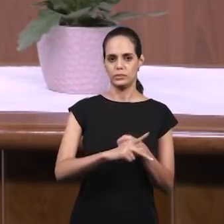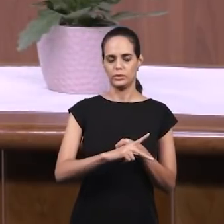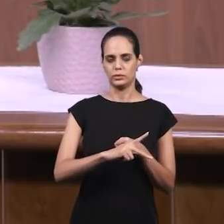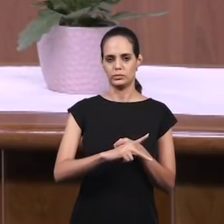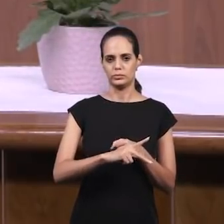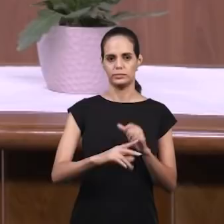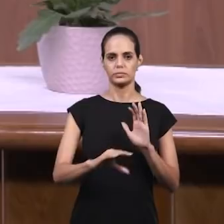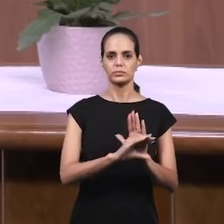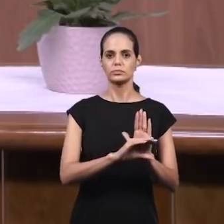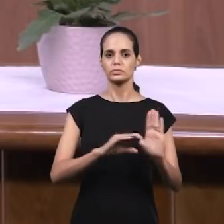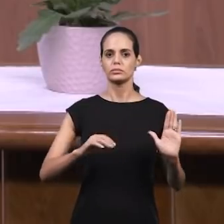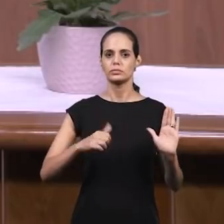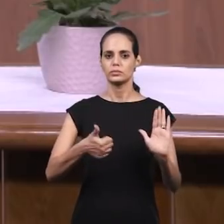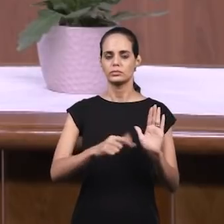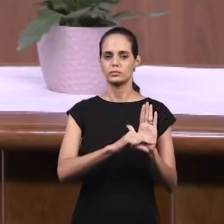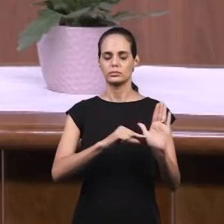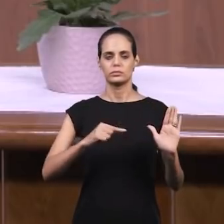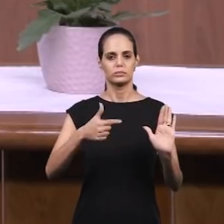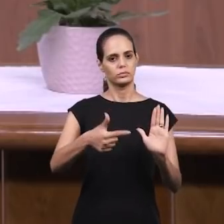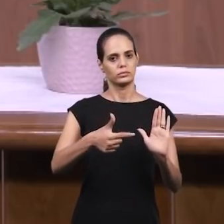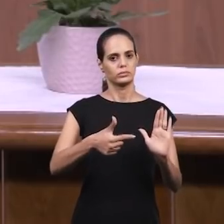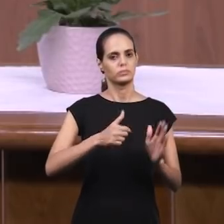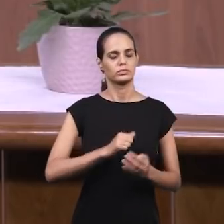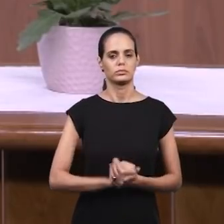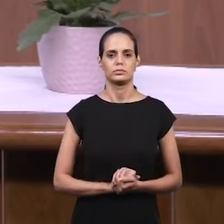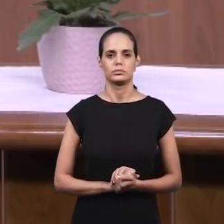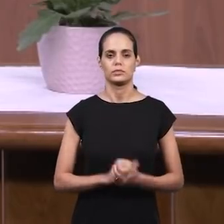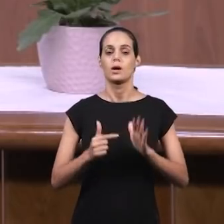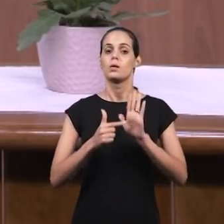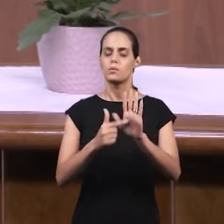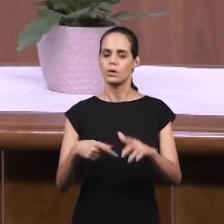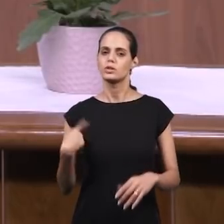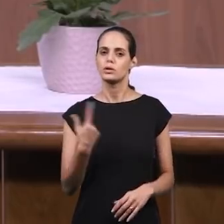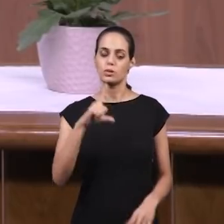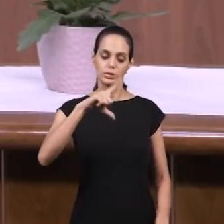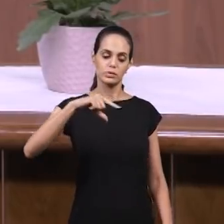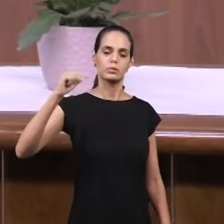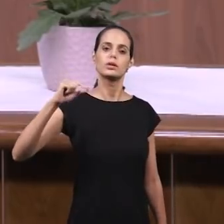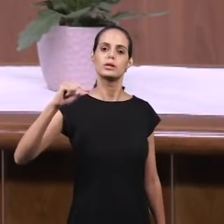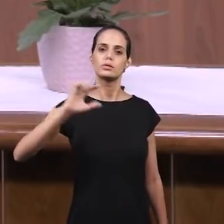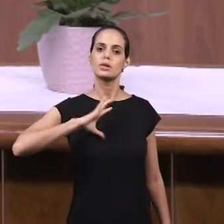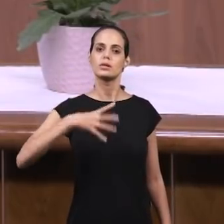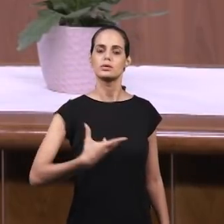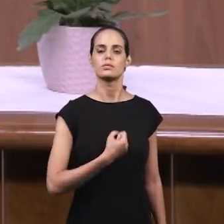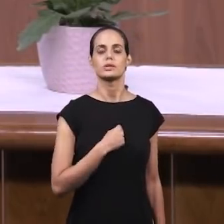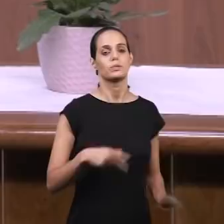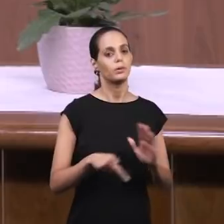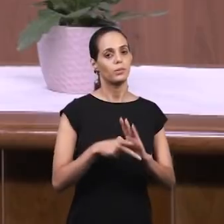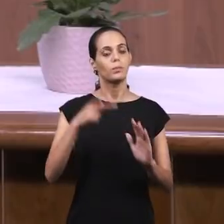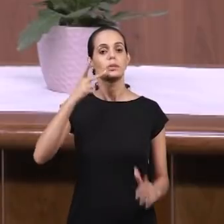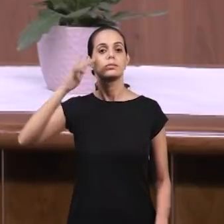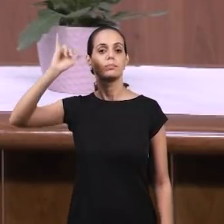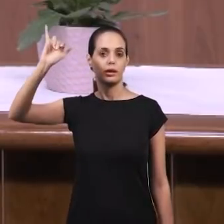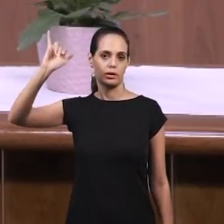Pedro, capítulo 1, verso 2, diz que nós somos eleitos, quer dizer, a nossa salvação, ela vem do Pai.